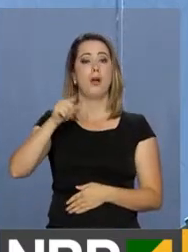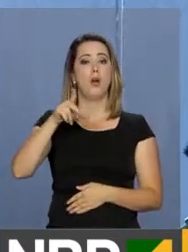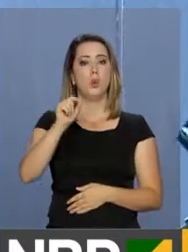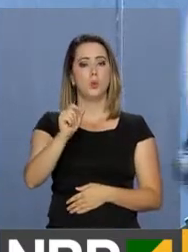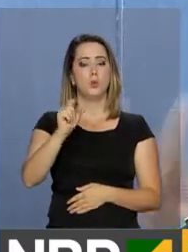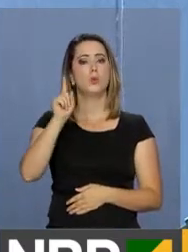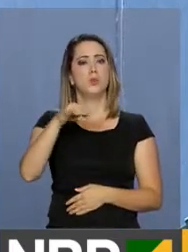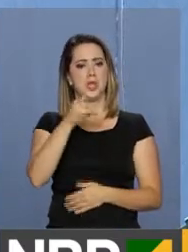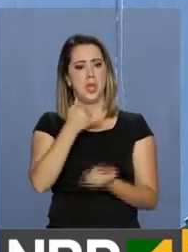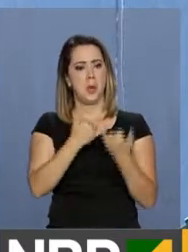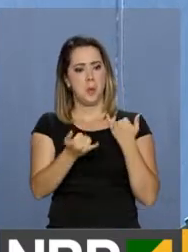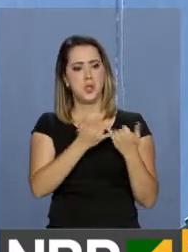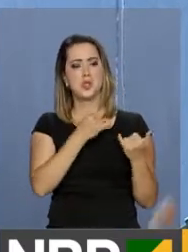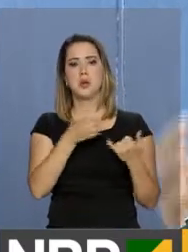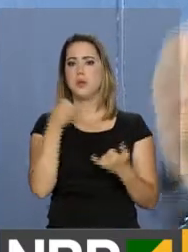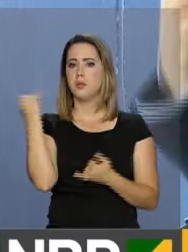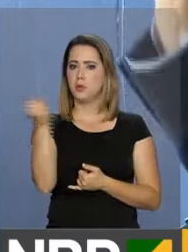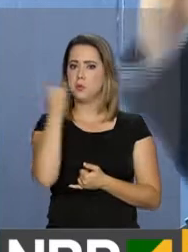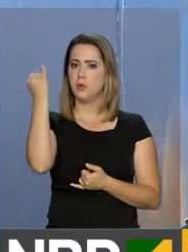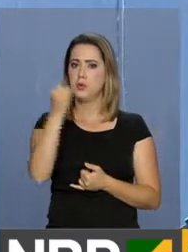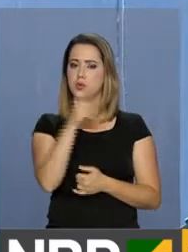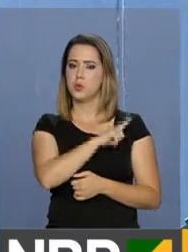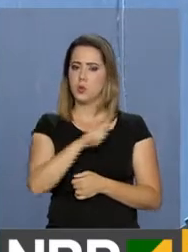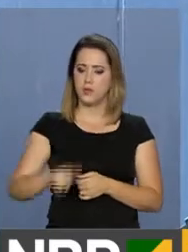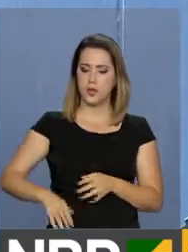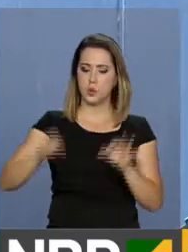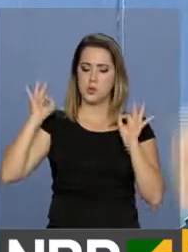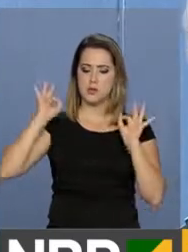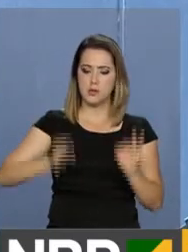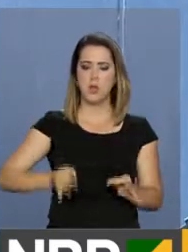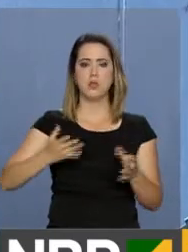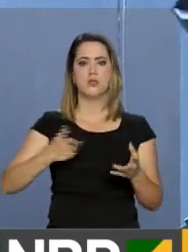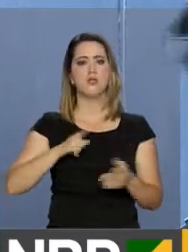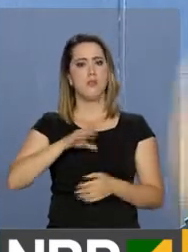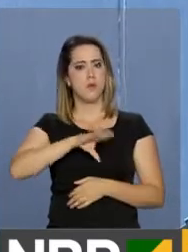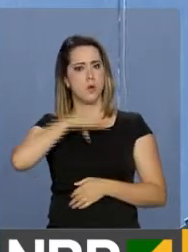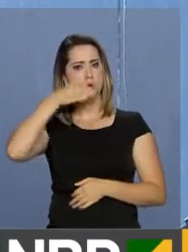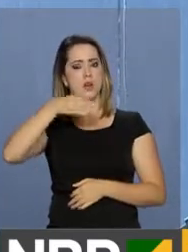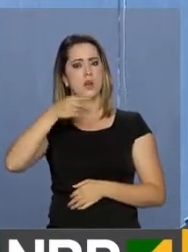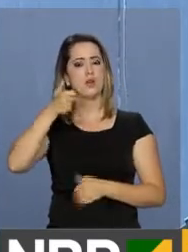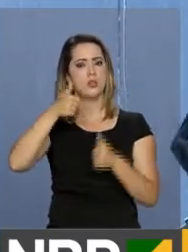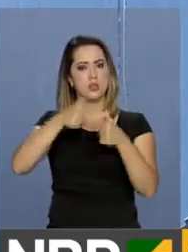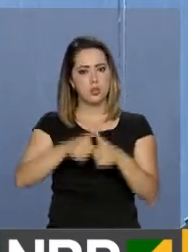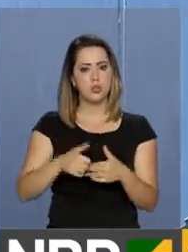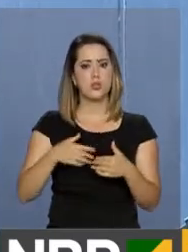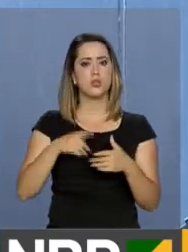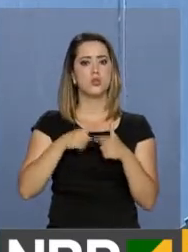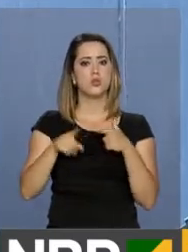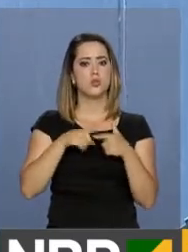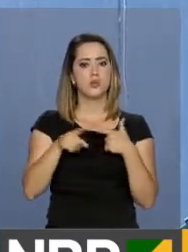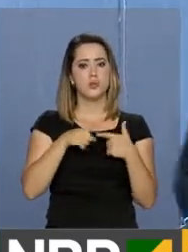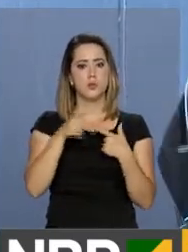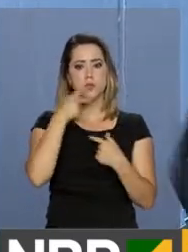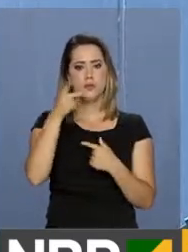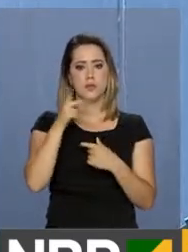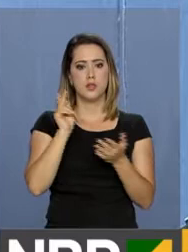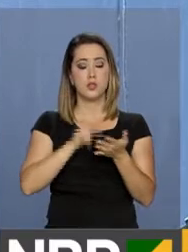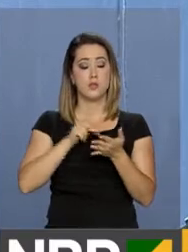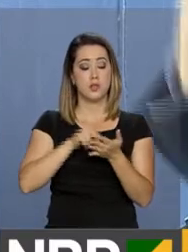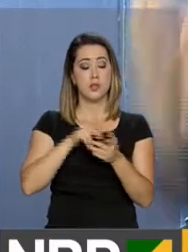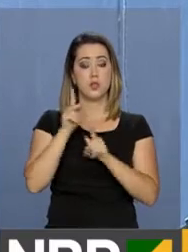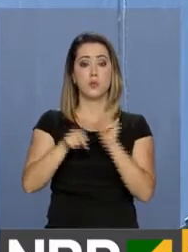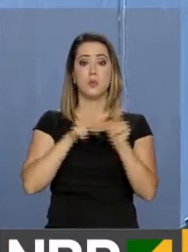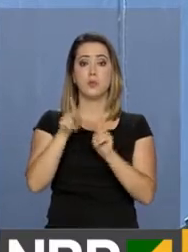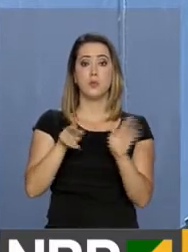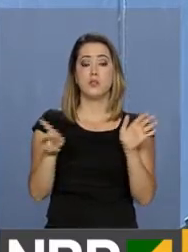referência de um governador que fez a coisa certa, que teve a coragem de enfrentar os problemas, de falar a verdade para a população do